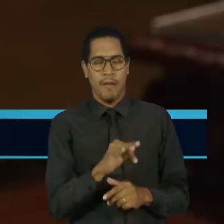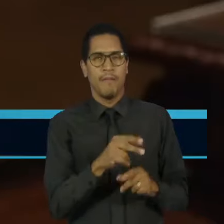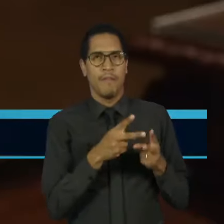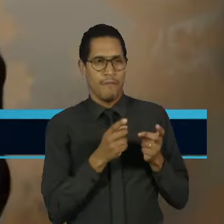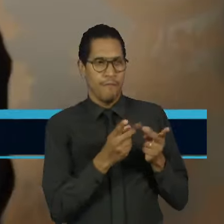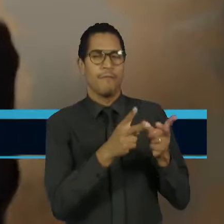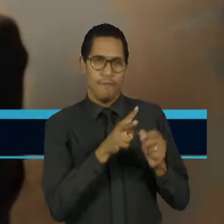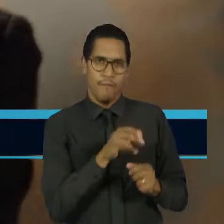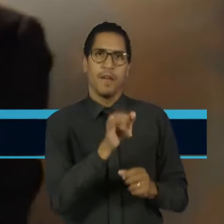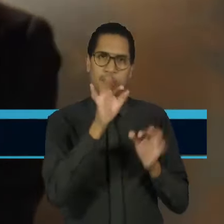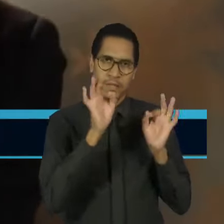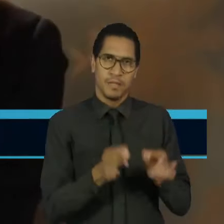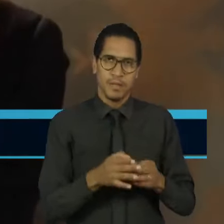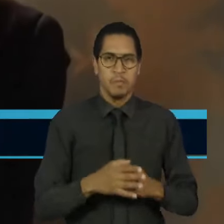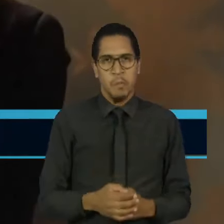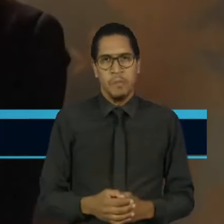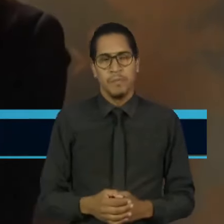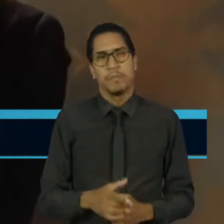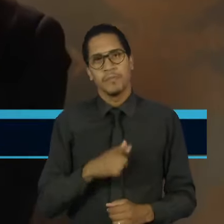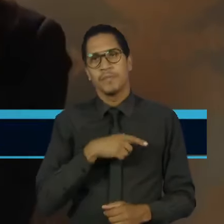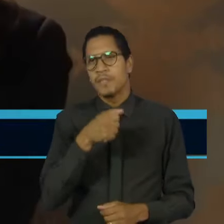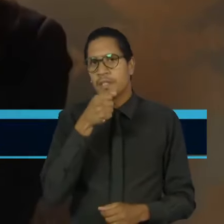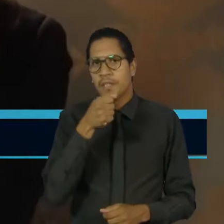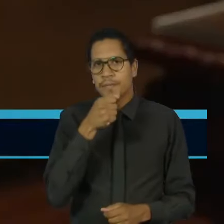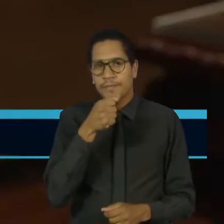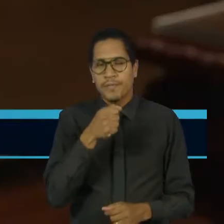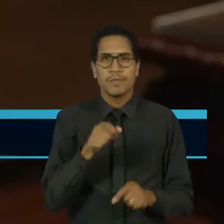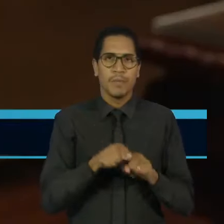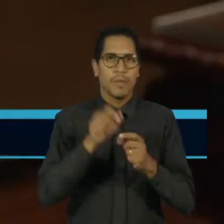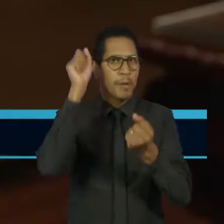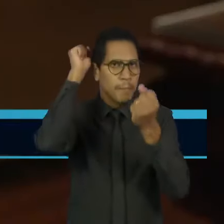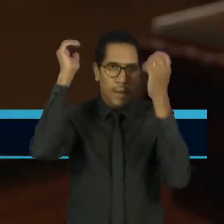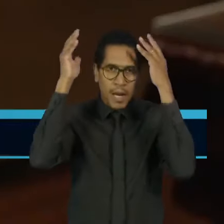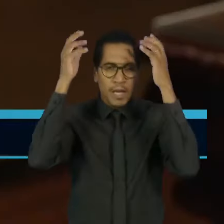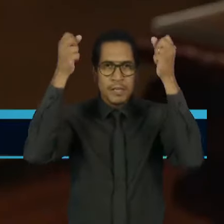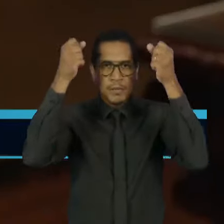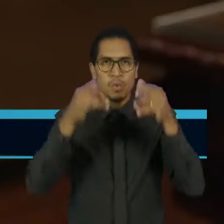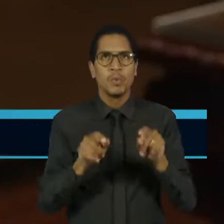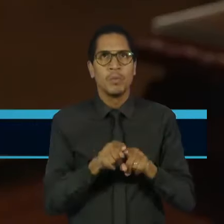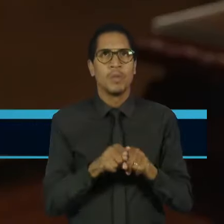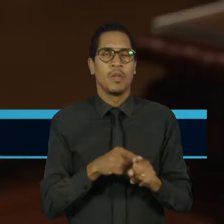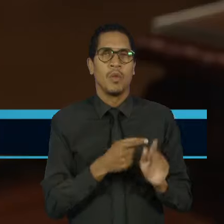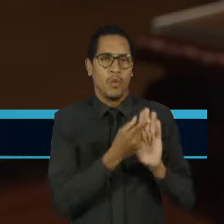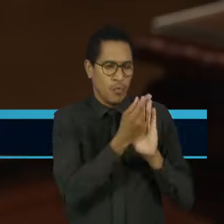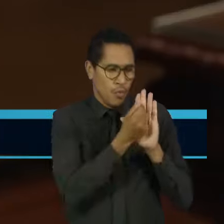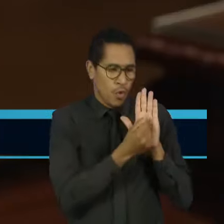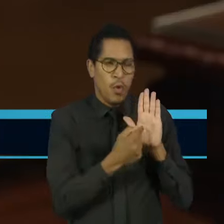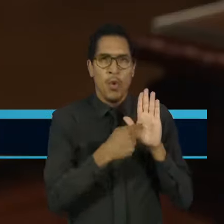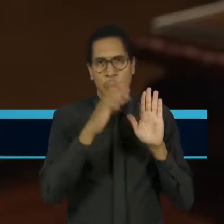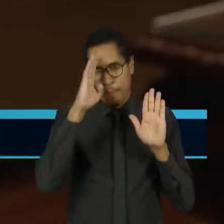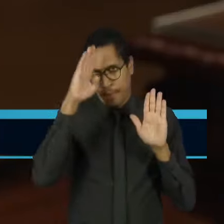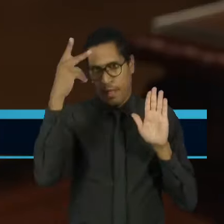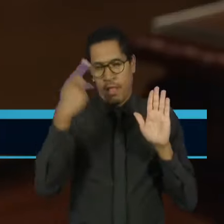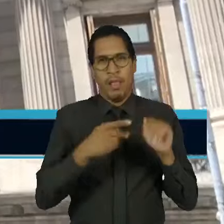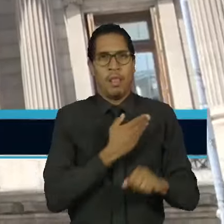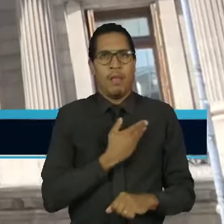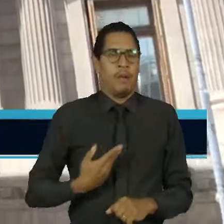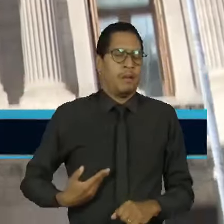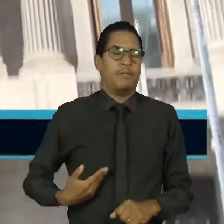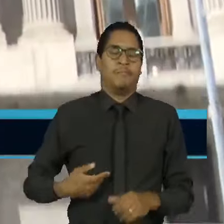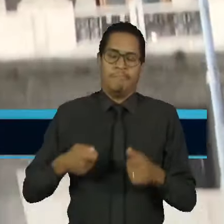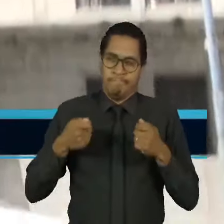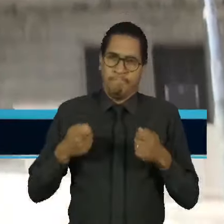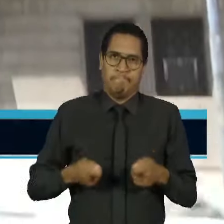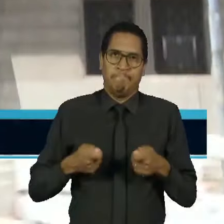ypf na entrevista milei também declarou que os valores chave do governo são inegociáveis mas